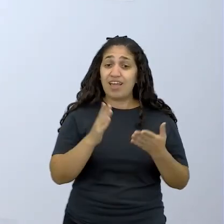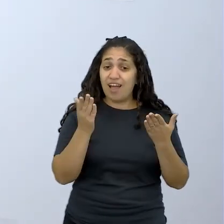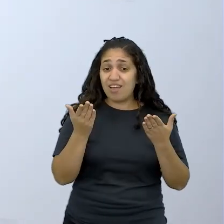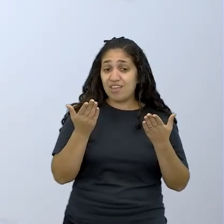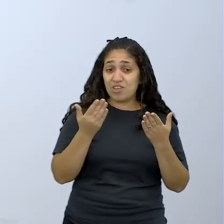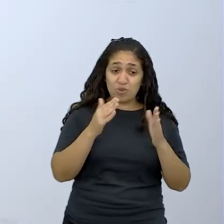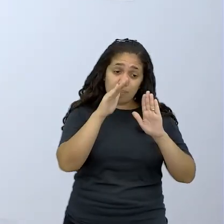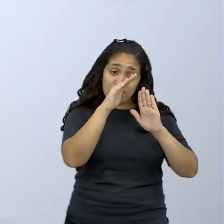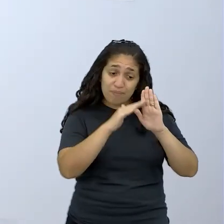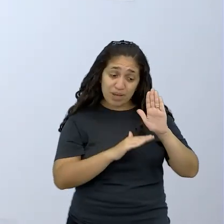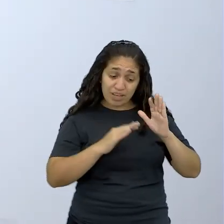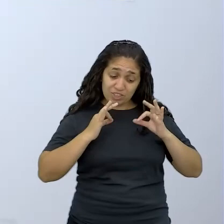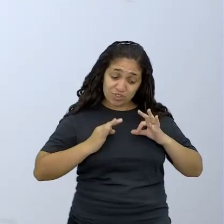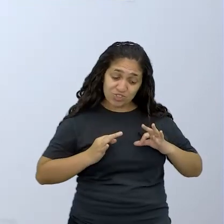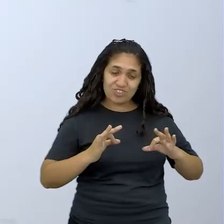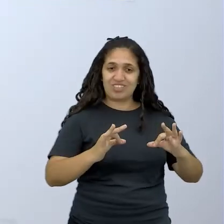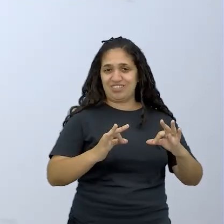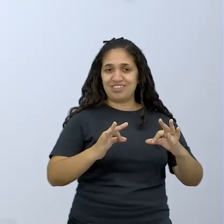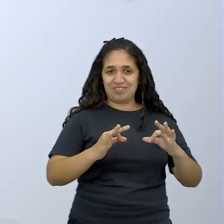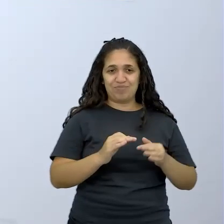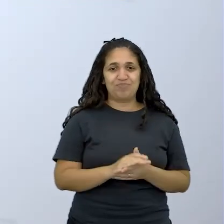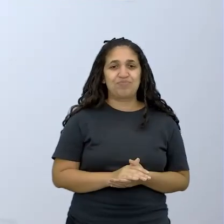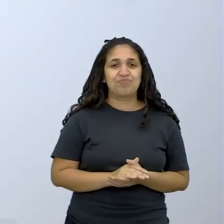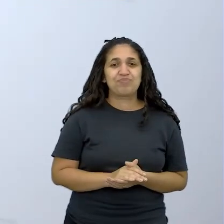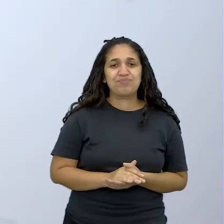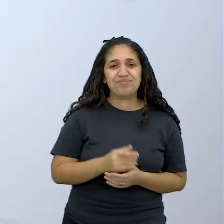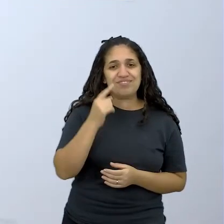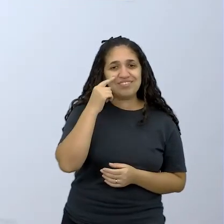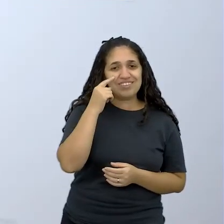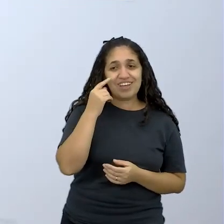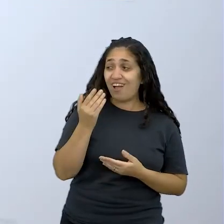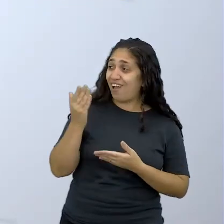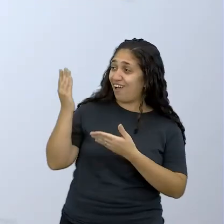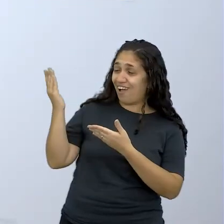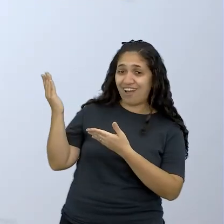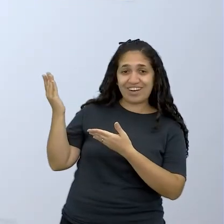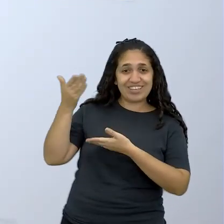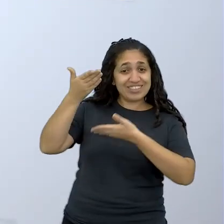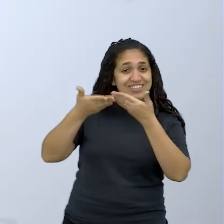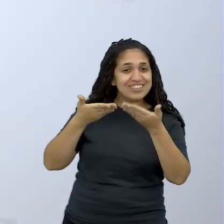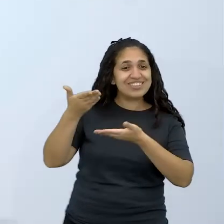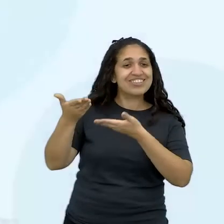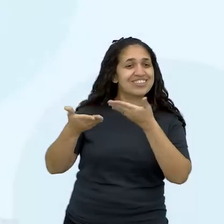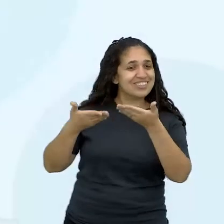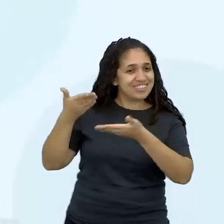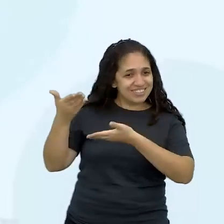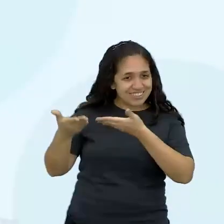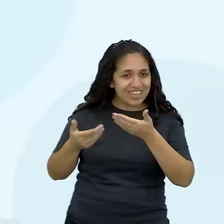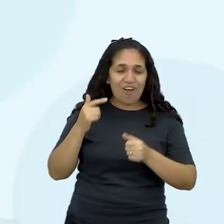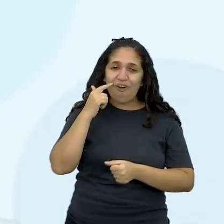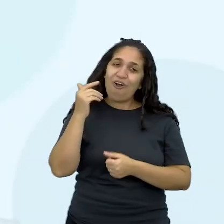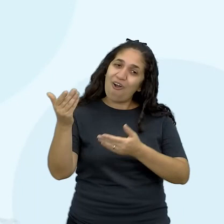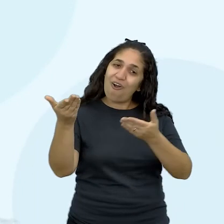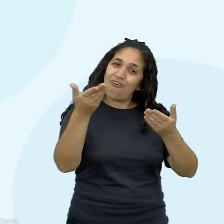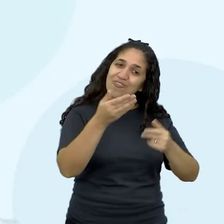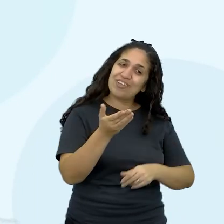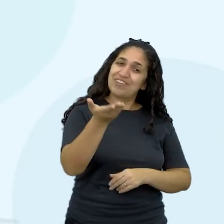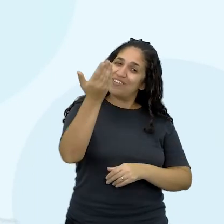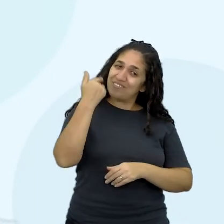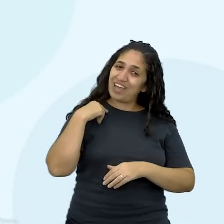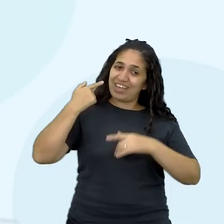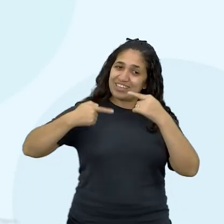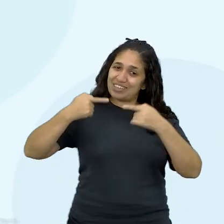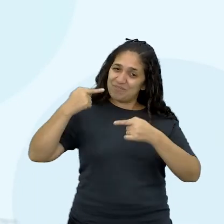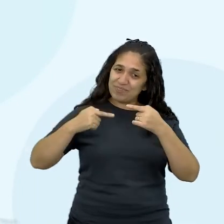dieta equilibrada para vocês. Agora a gente chega no nosso momento de interação e eu te convido novamente a